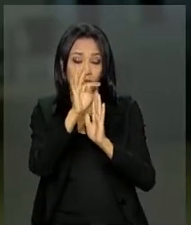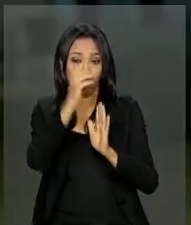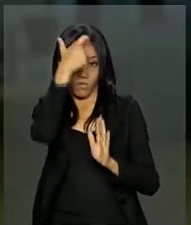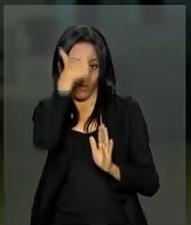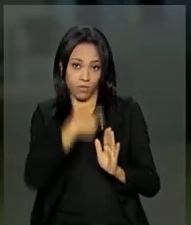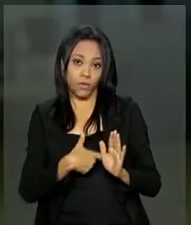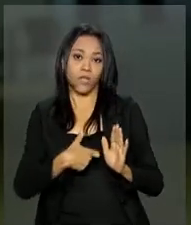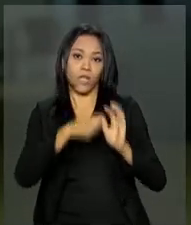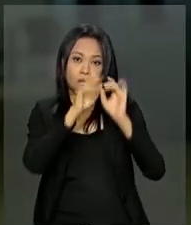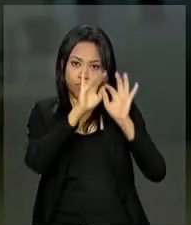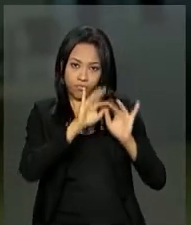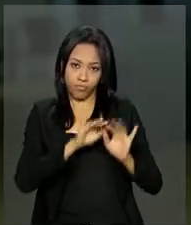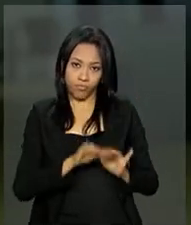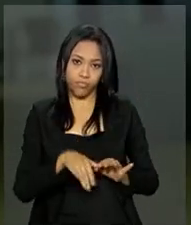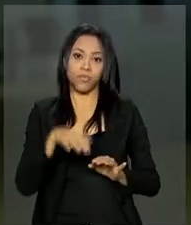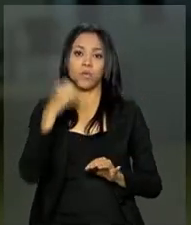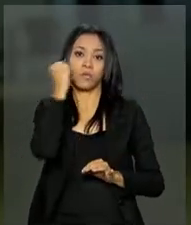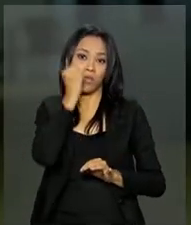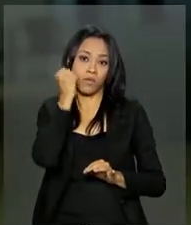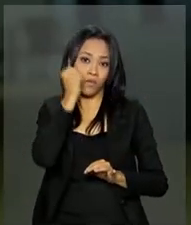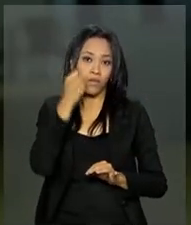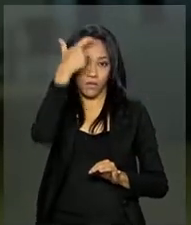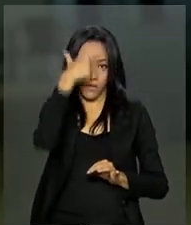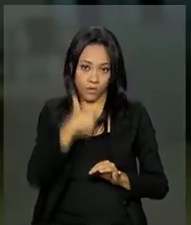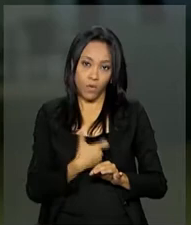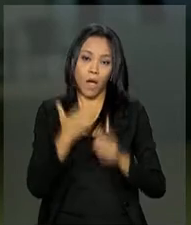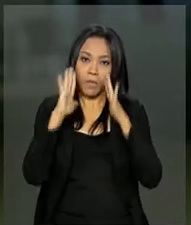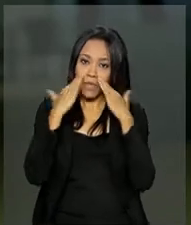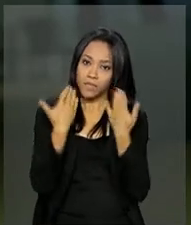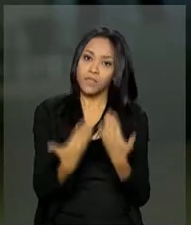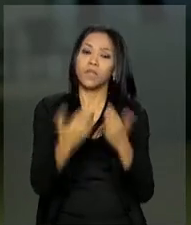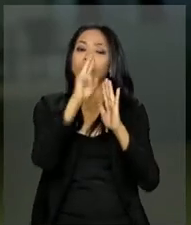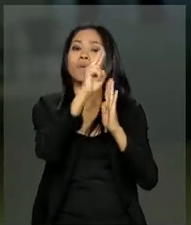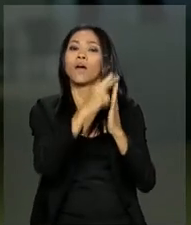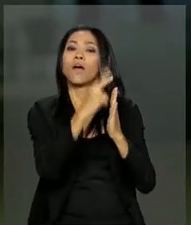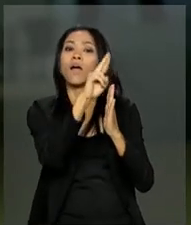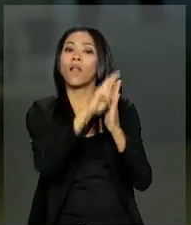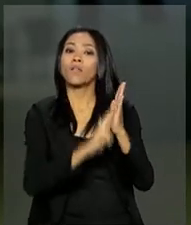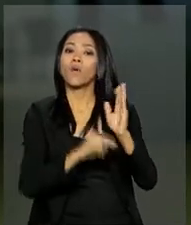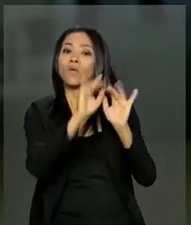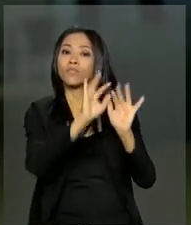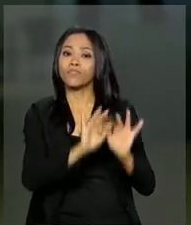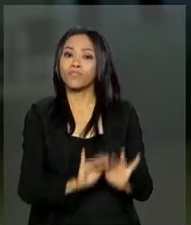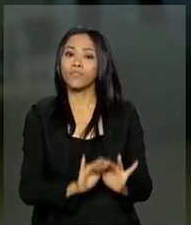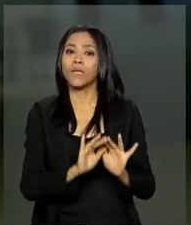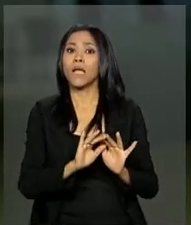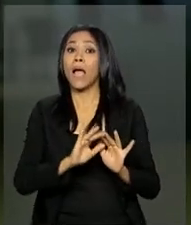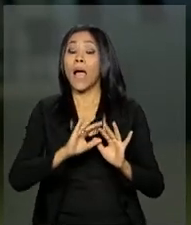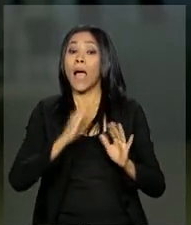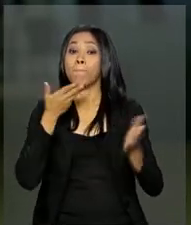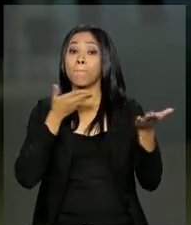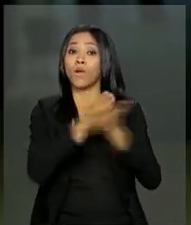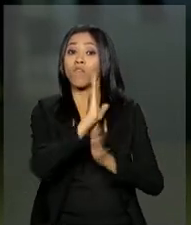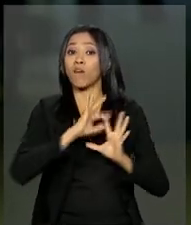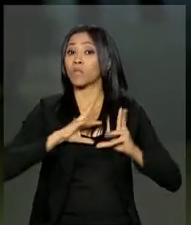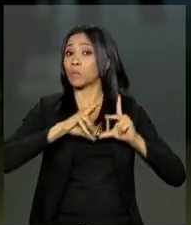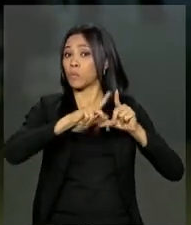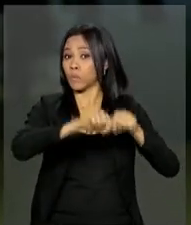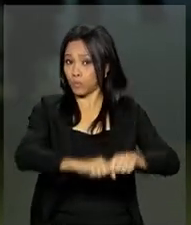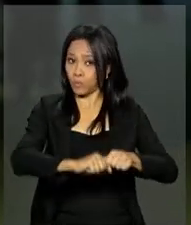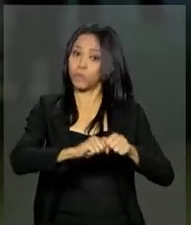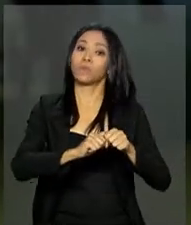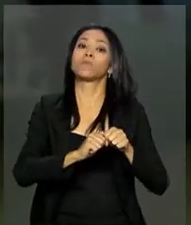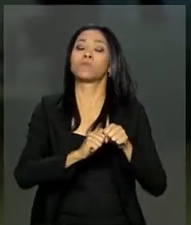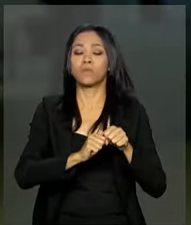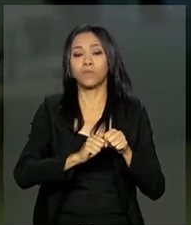do projeto de lei, o senador Ricardo Ferraço, ele apresenta um relatório pela aprovação total desse projeto de lei na